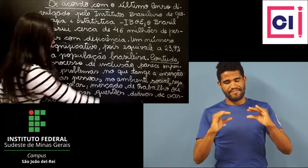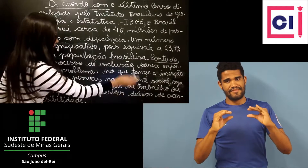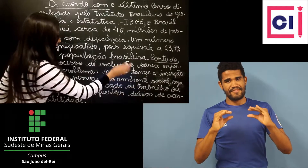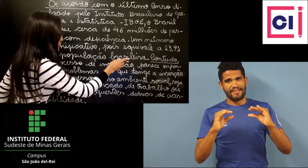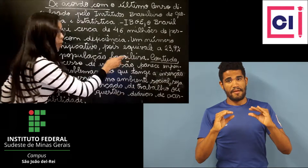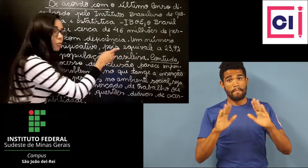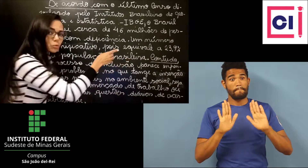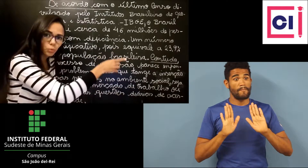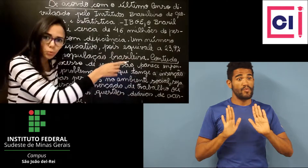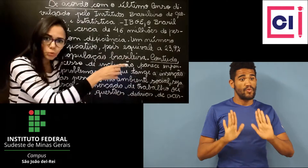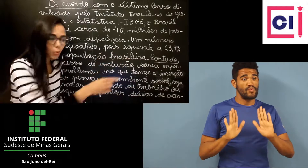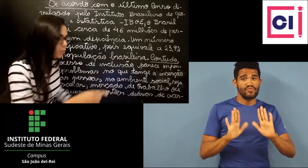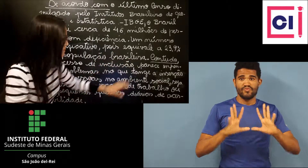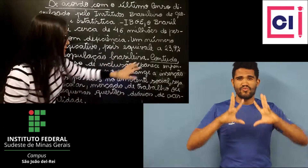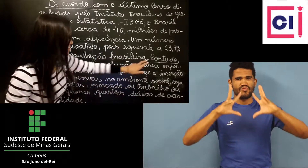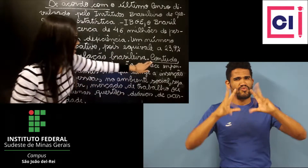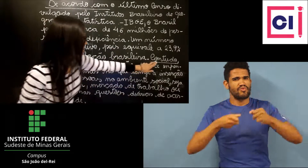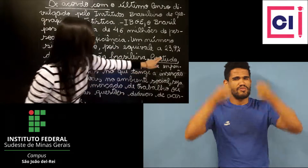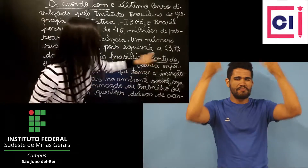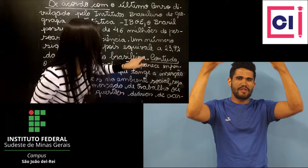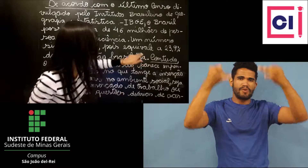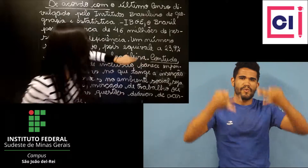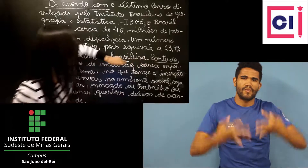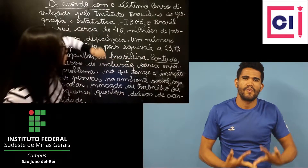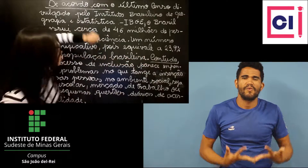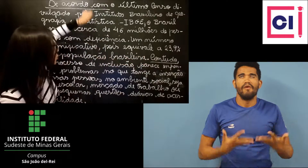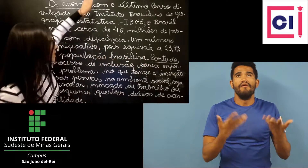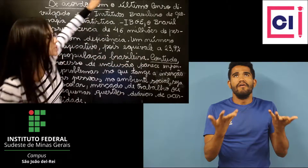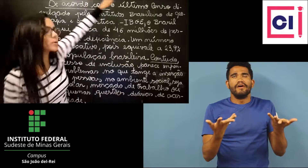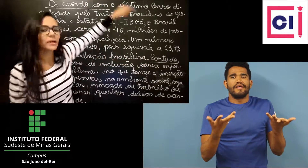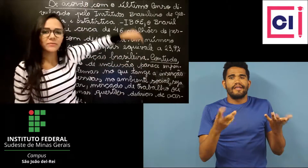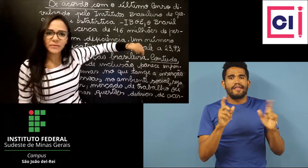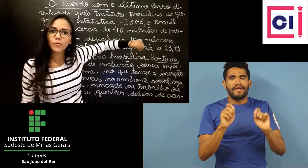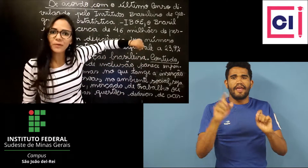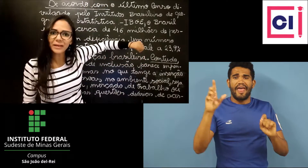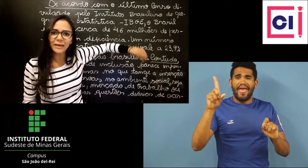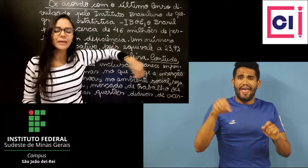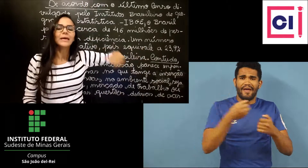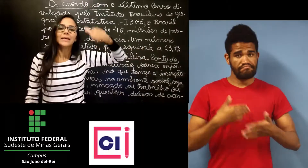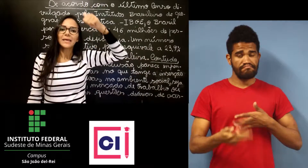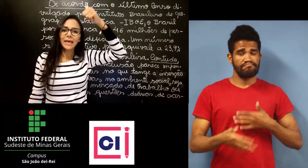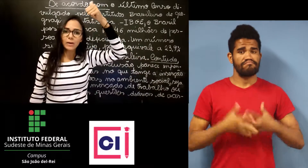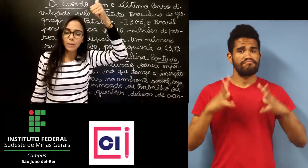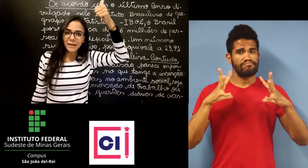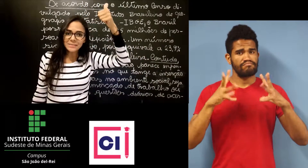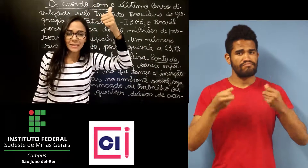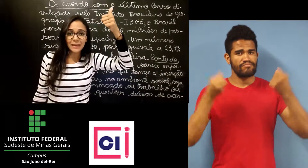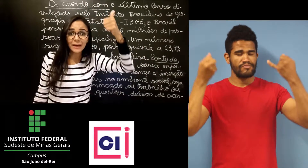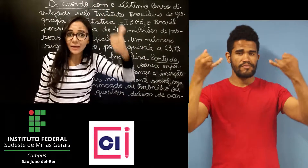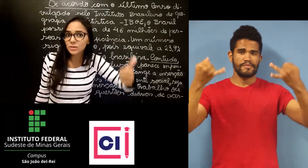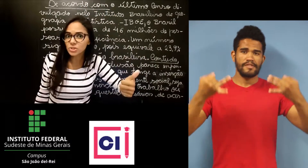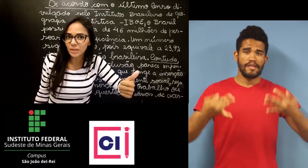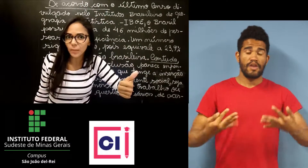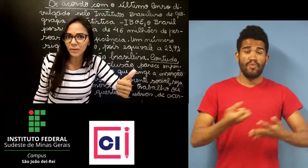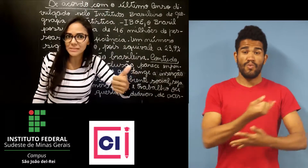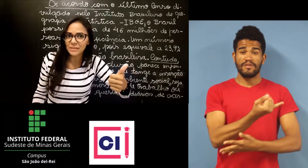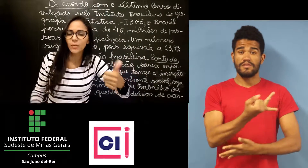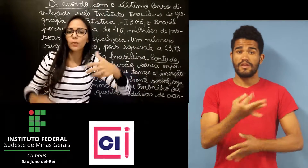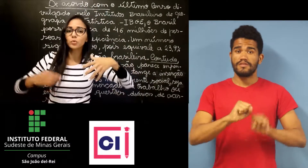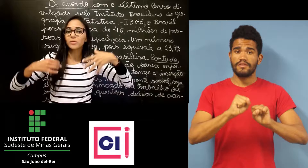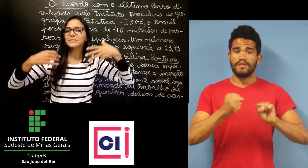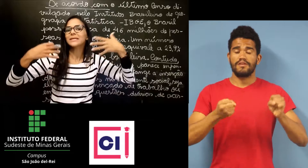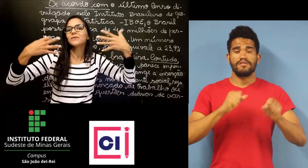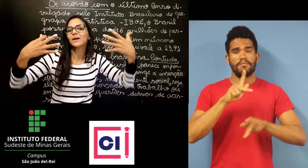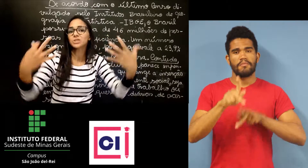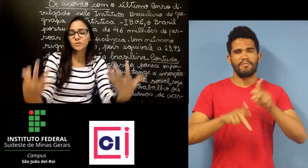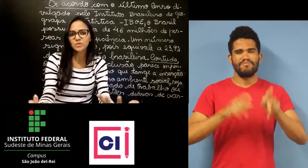ó. Contudo, ou seja, mesmo com tudo isso que eu falei, que é uma parcela grande da população,